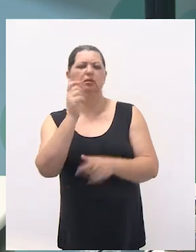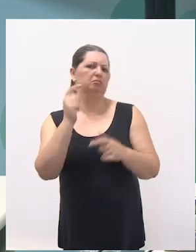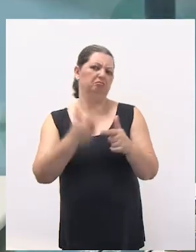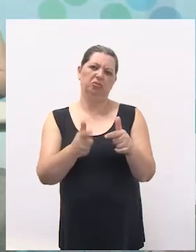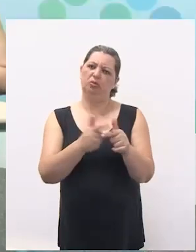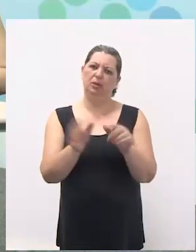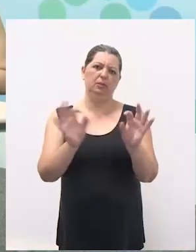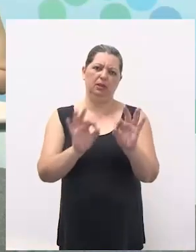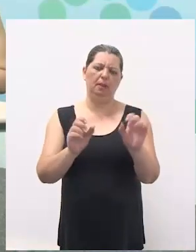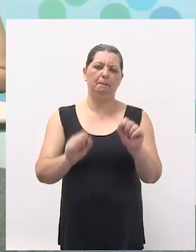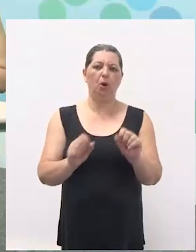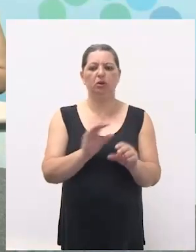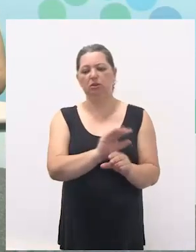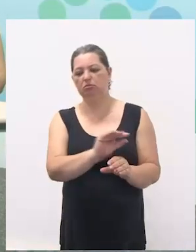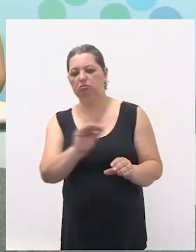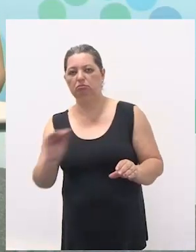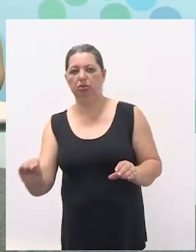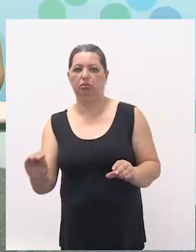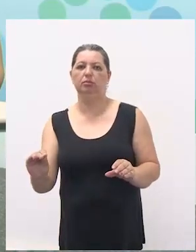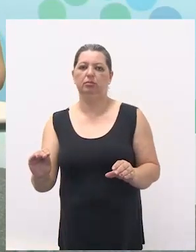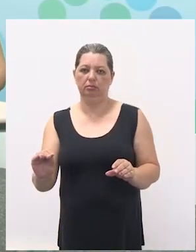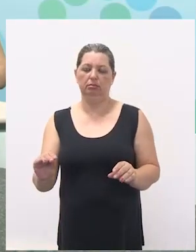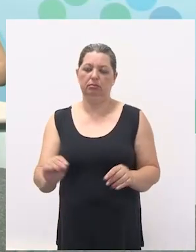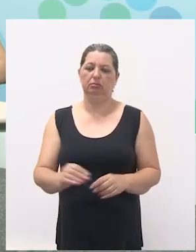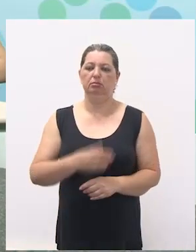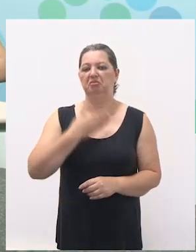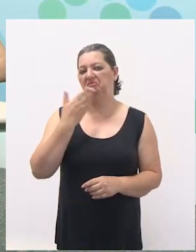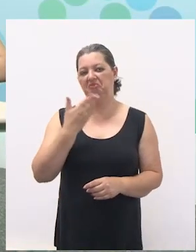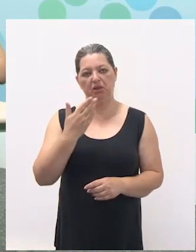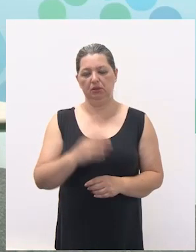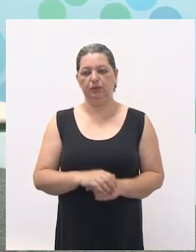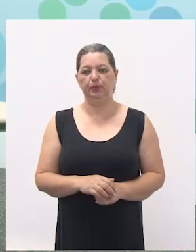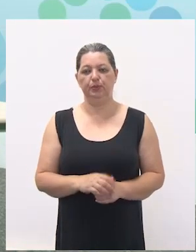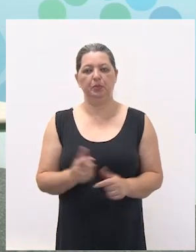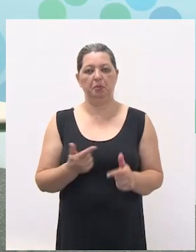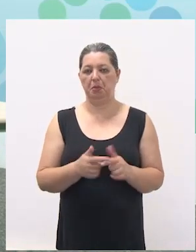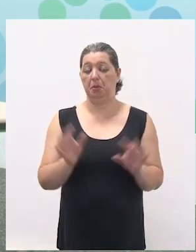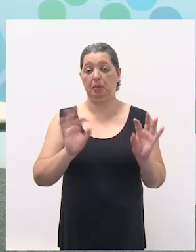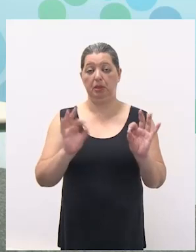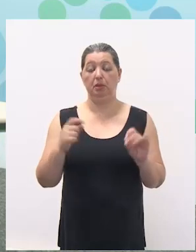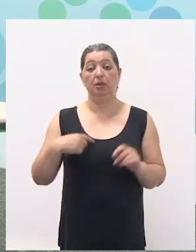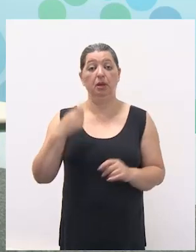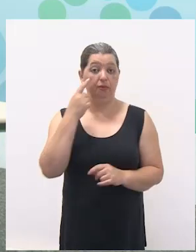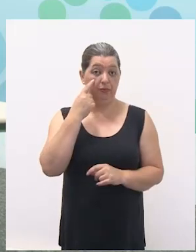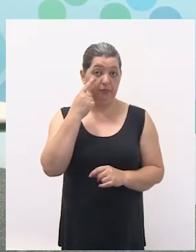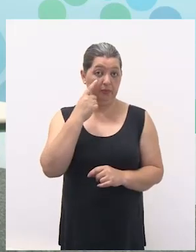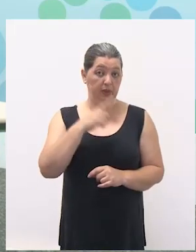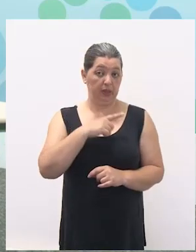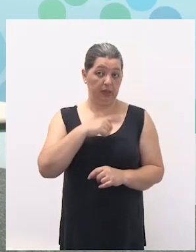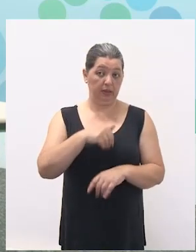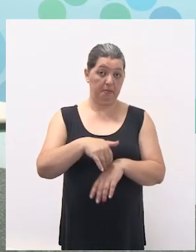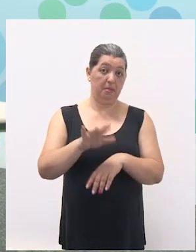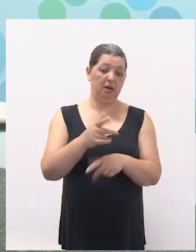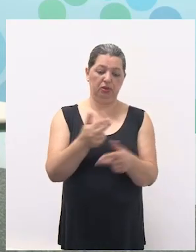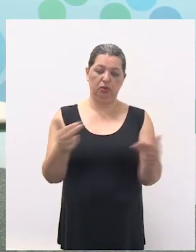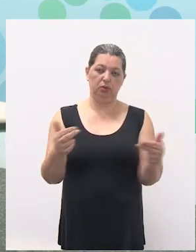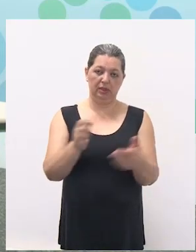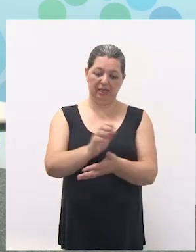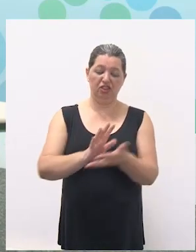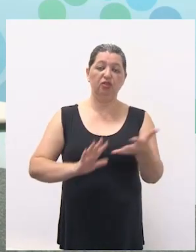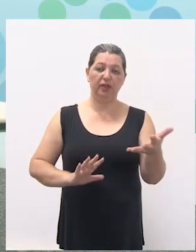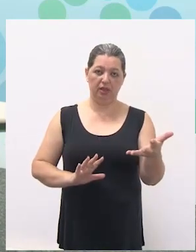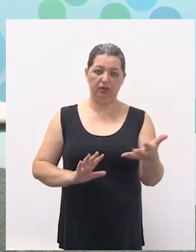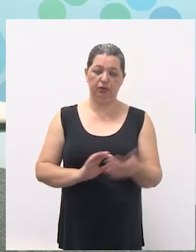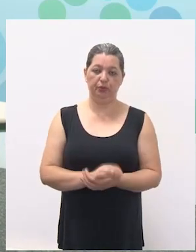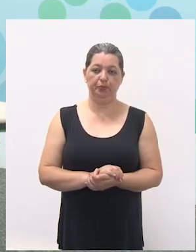tema para outro, sem problema nenhum, né? Mas vamos lá, então, vamos ver o que tem pra gente aqui nas atividades.